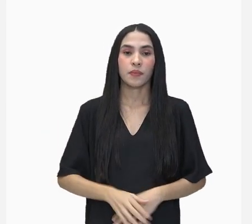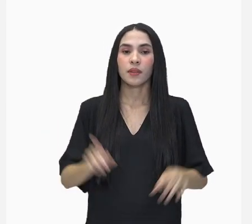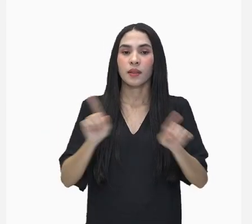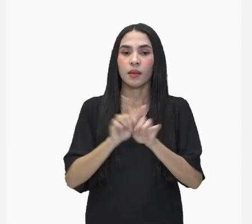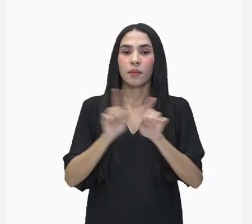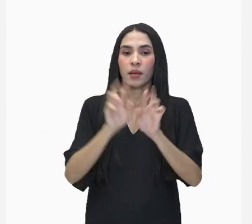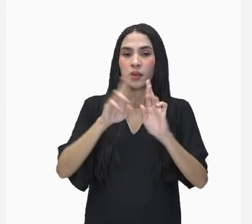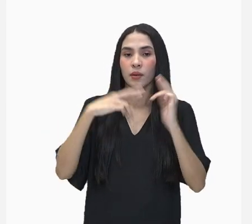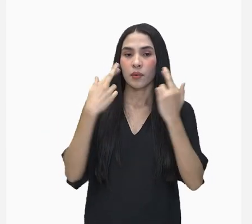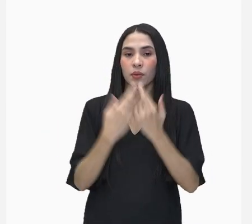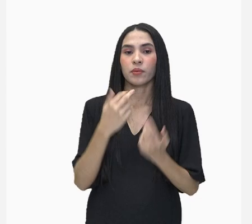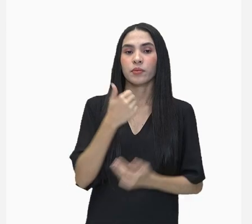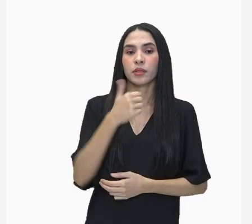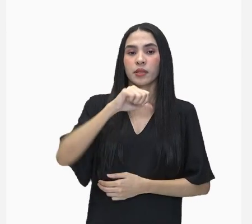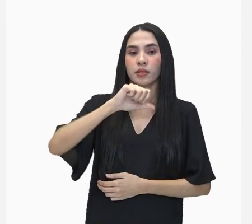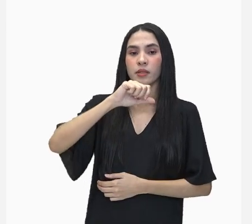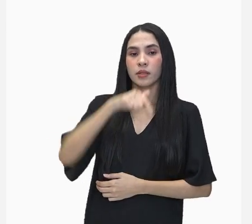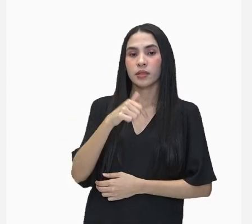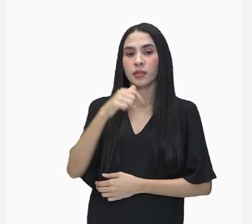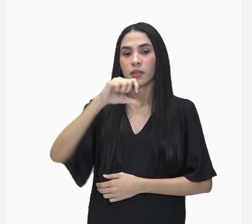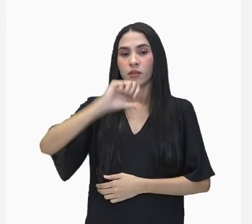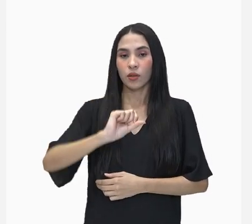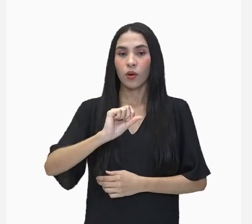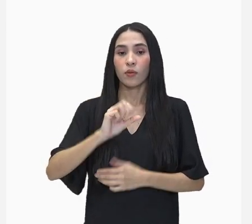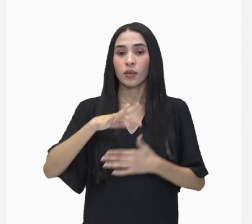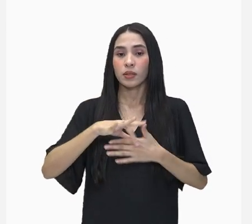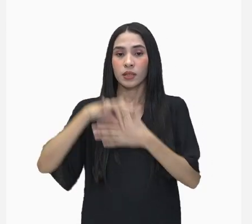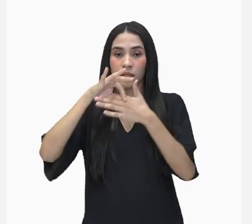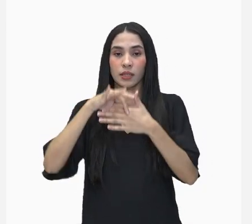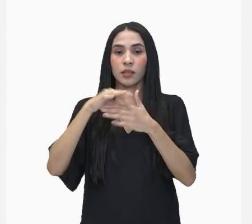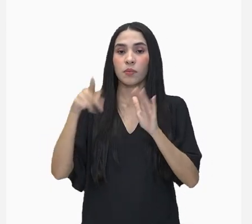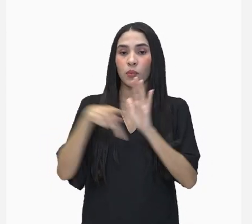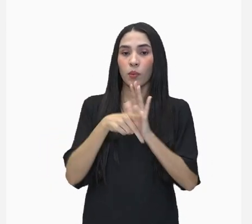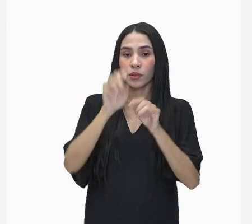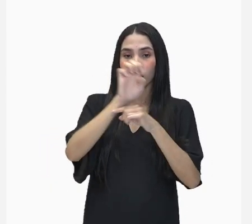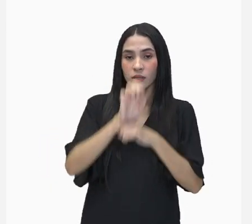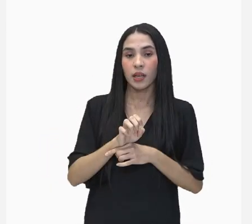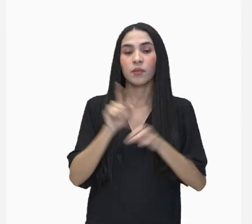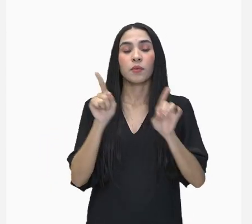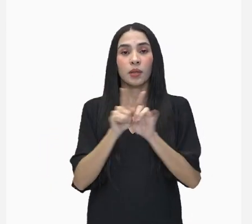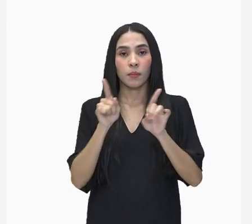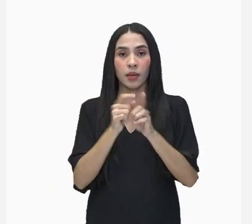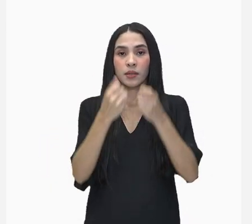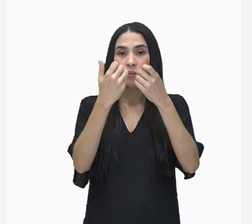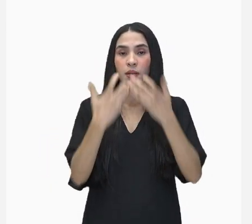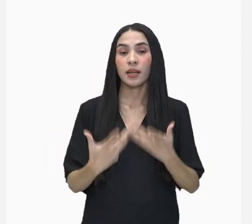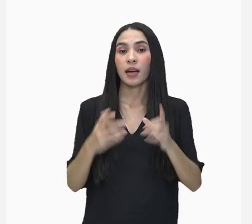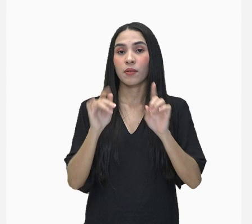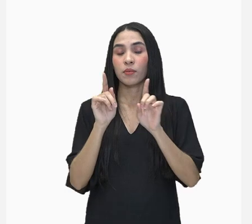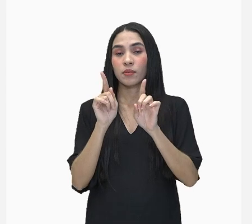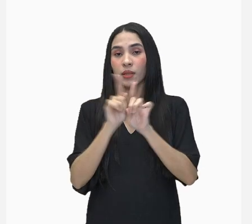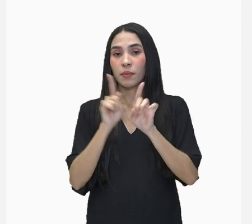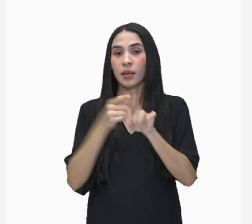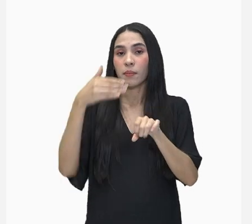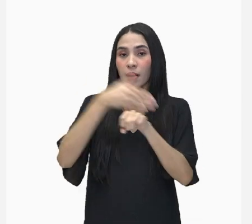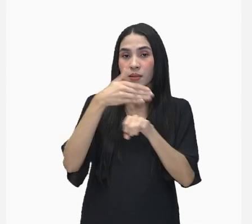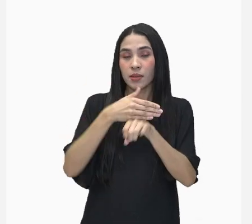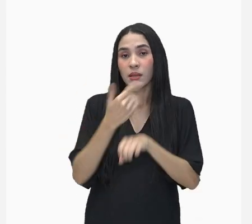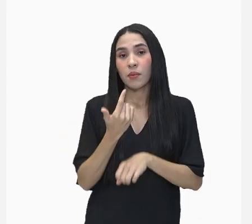reuniu 179 chefes de Estado que também vieram contar aí com a participação de